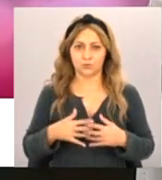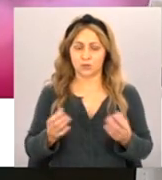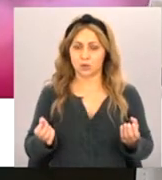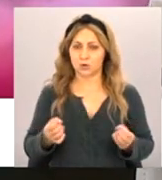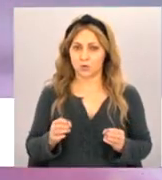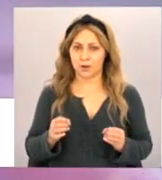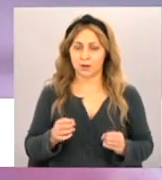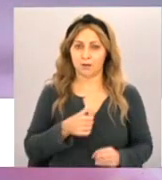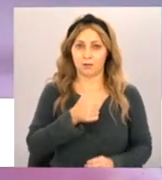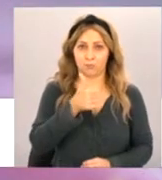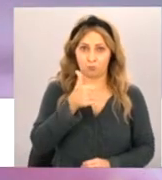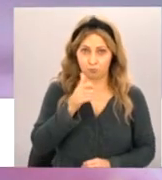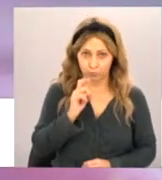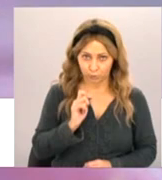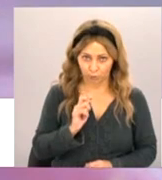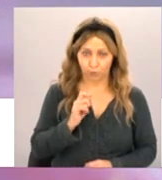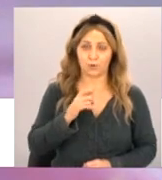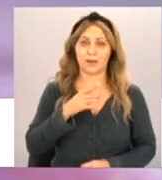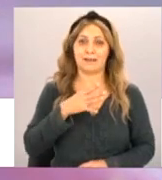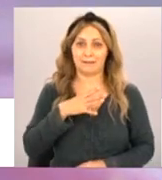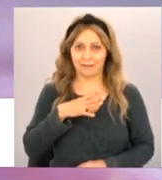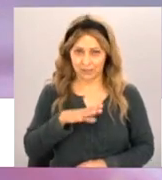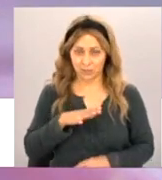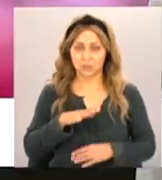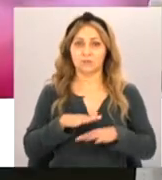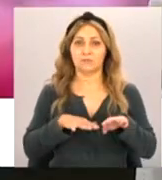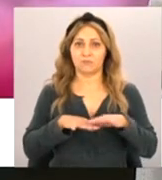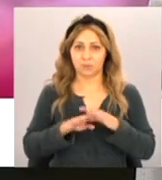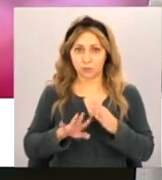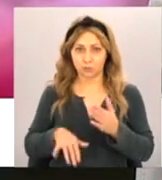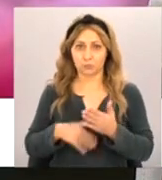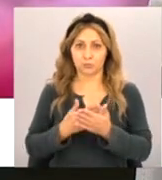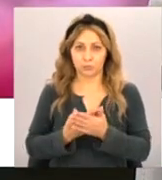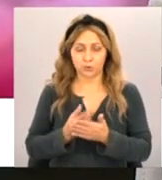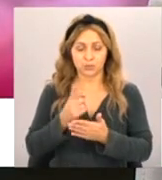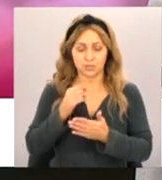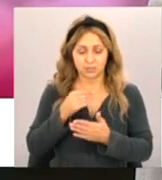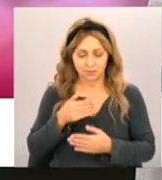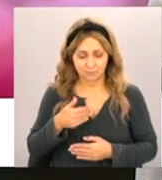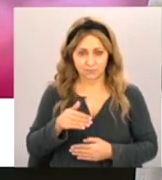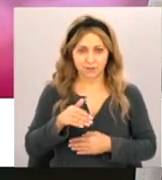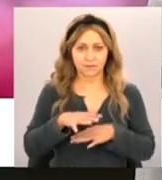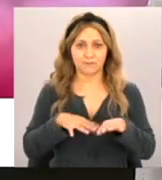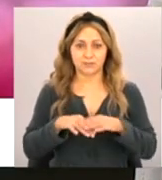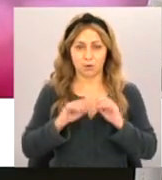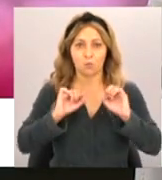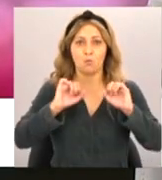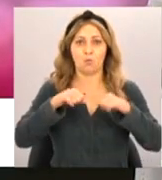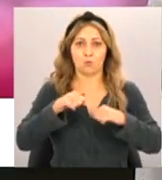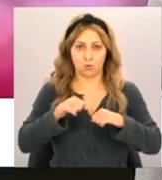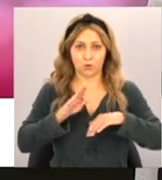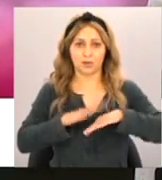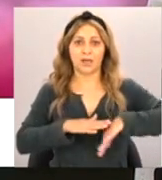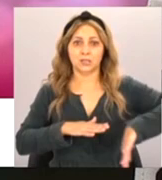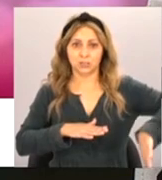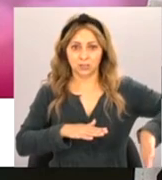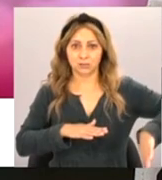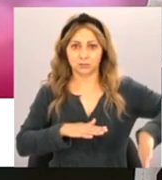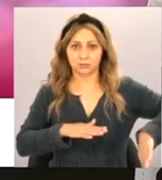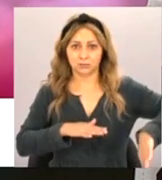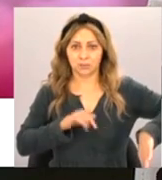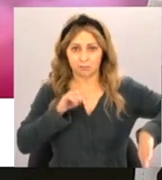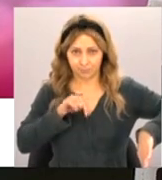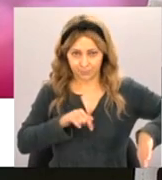isso o bloco de esquerda quis fez propôs e fará um acordo sim o acordo à esquerda para mover um